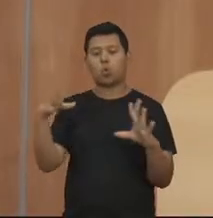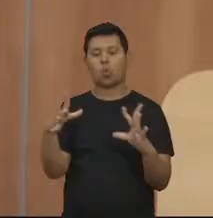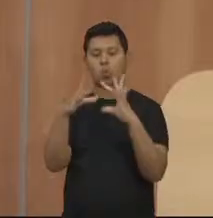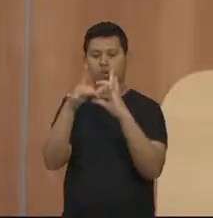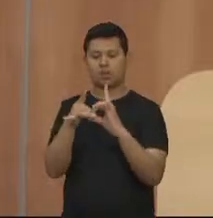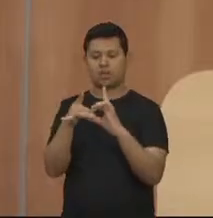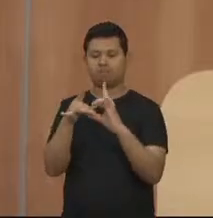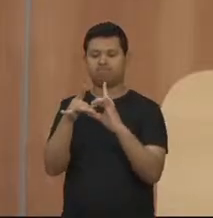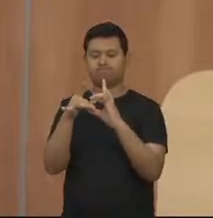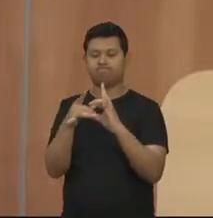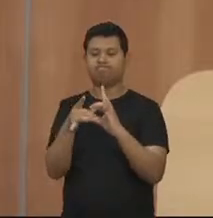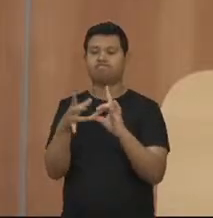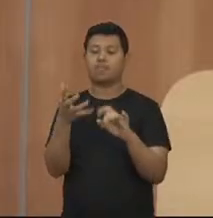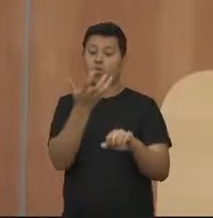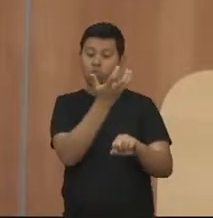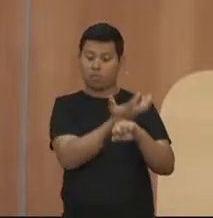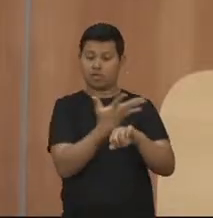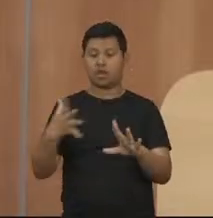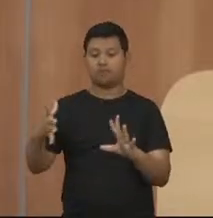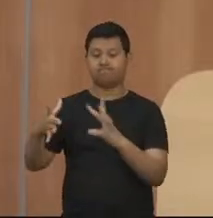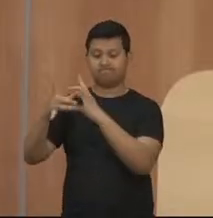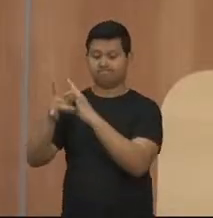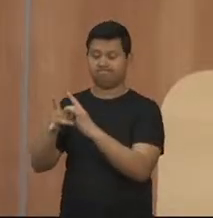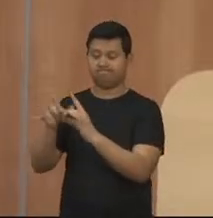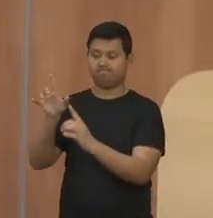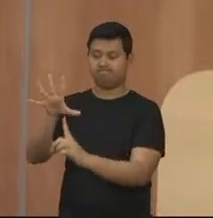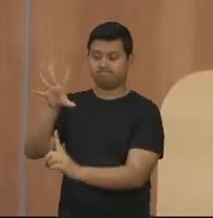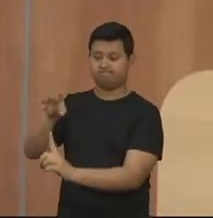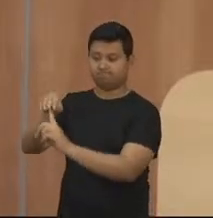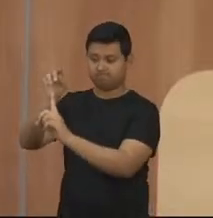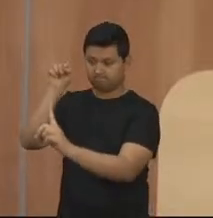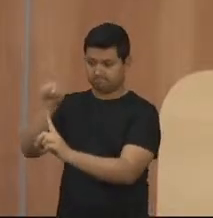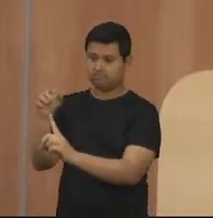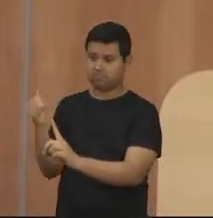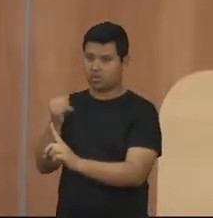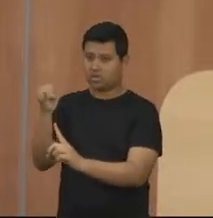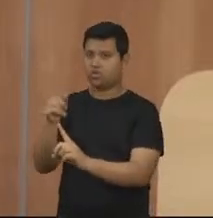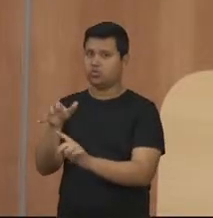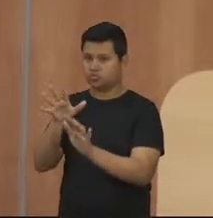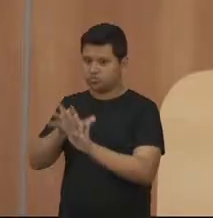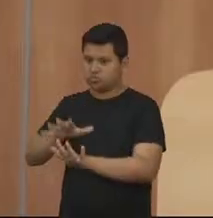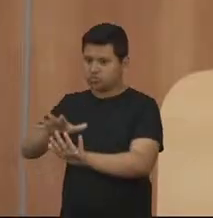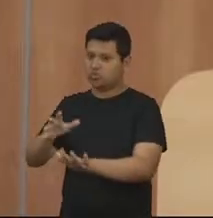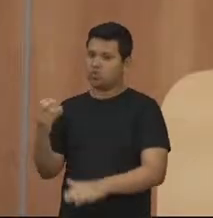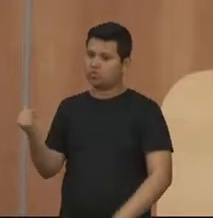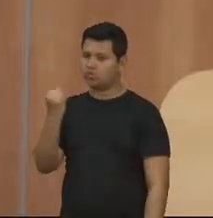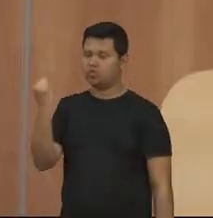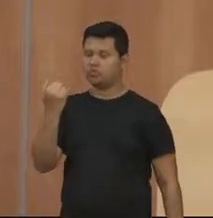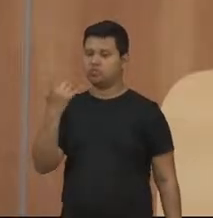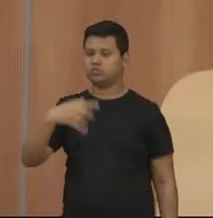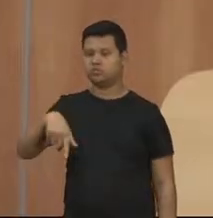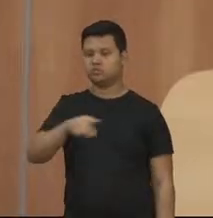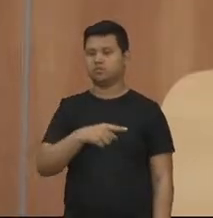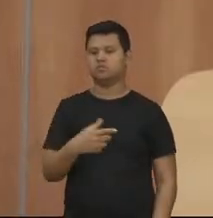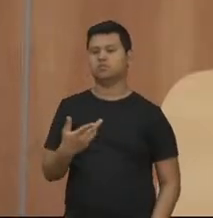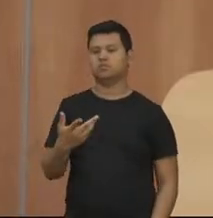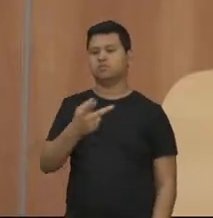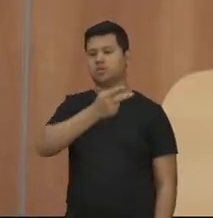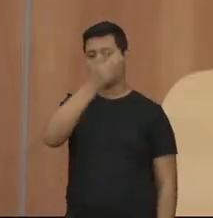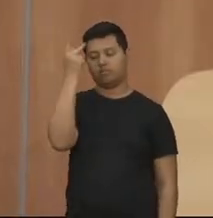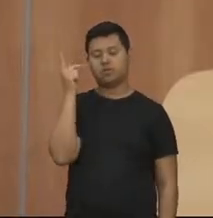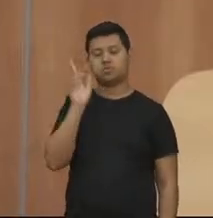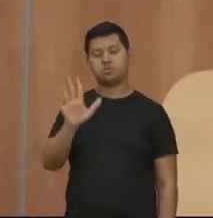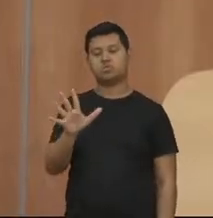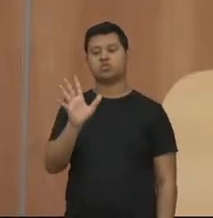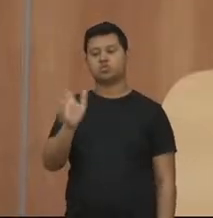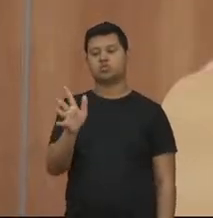e você colocar o trânsito como tema, como parte desse tema. Então, é um trabalho importante aí. Então, as pessoas que passaram por esse